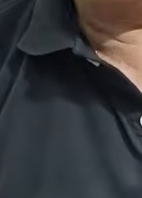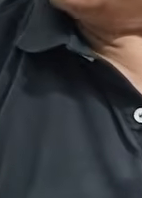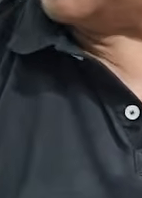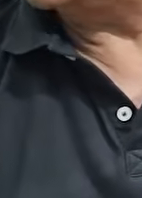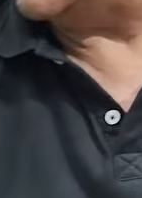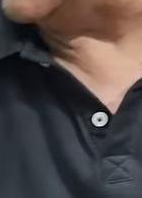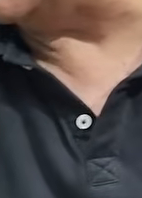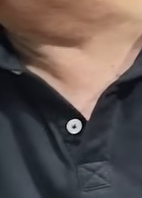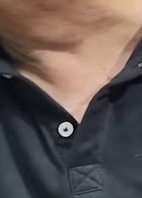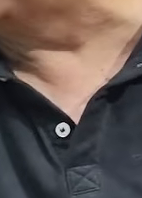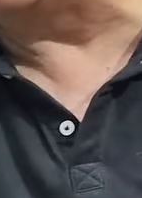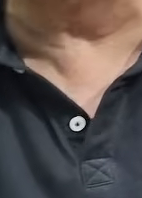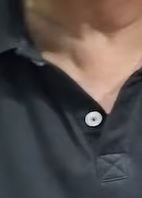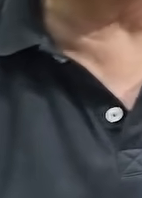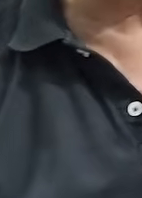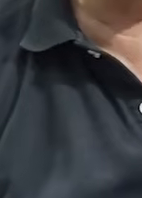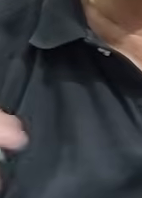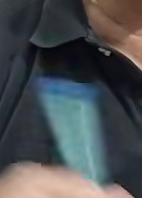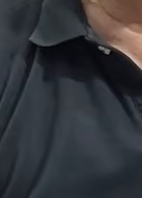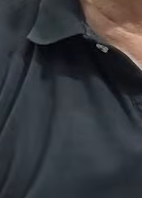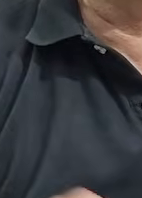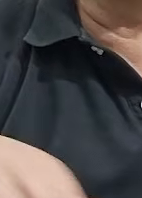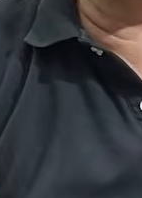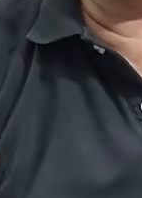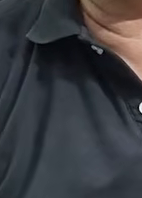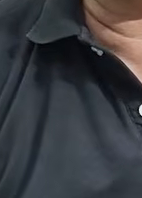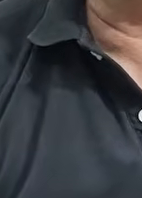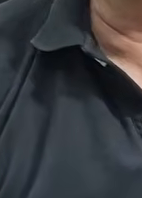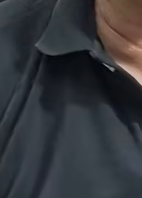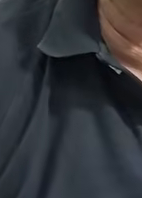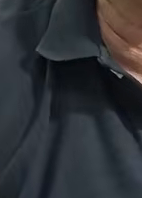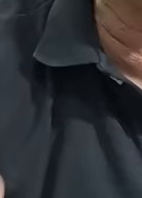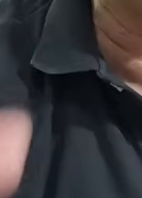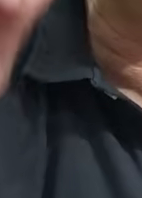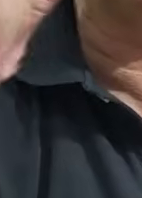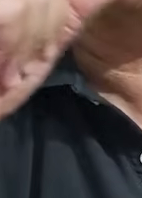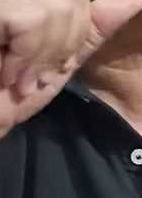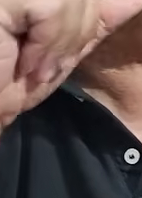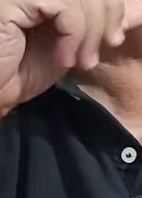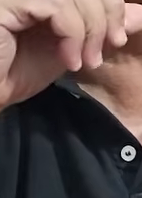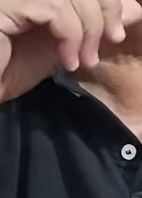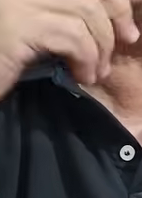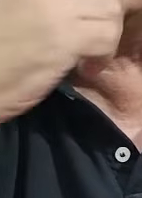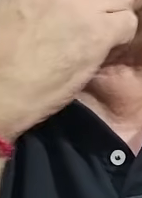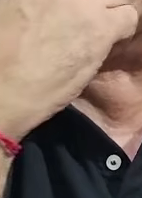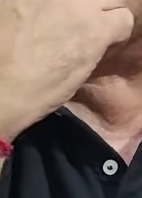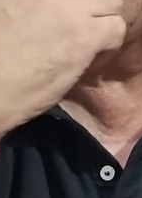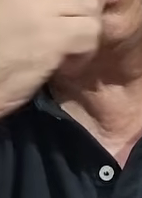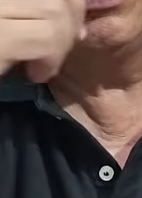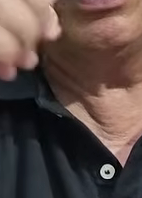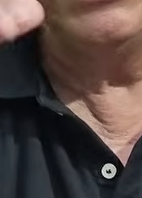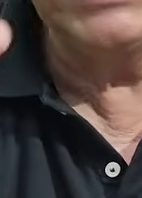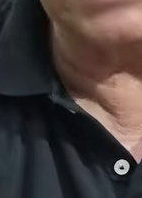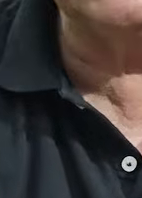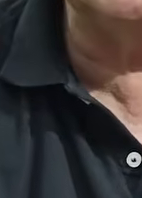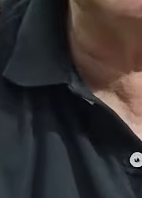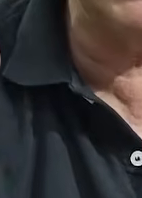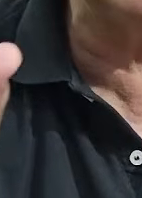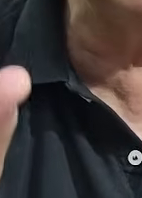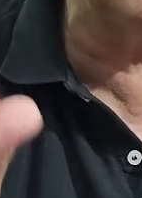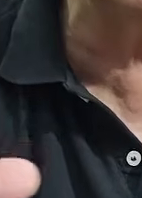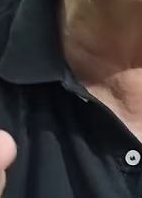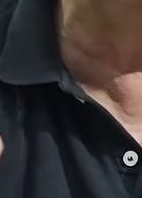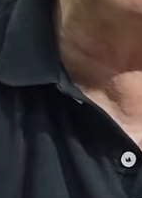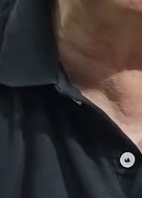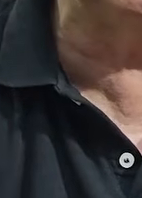Bom dia, boa tarde, boa noite ou até mesmo boa madrugada, dependendo da hora que você nos dê a honra de assistir a